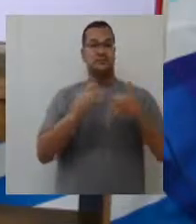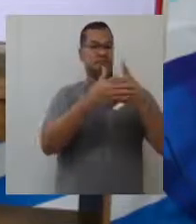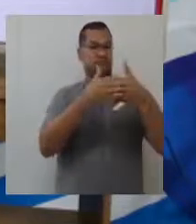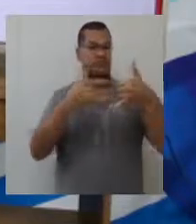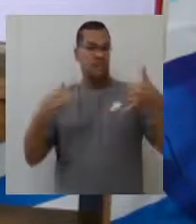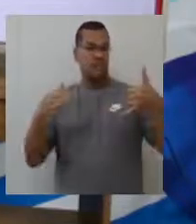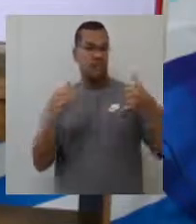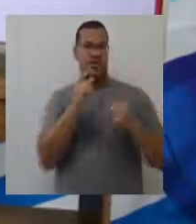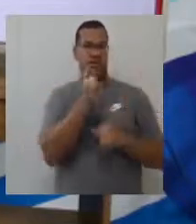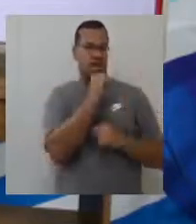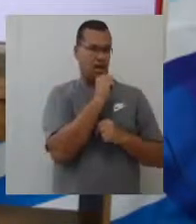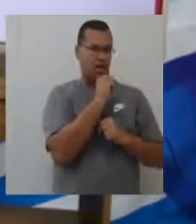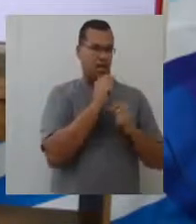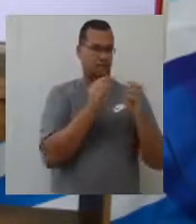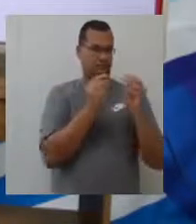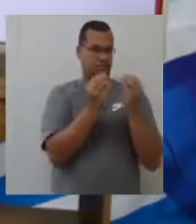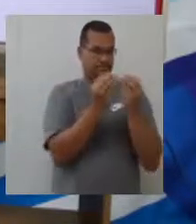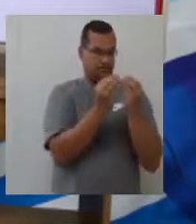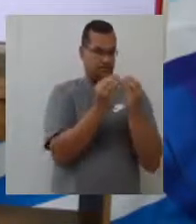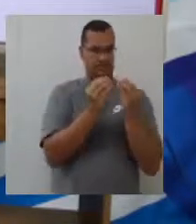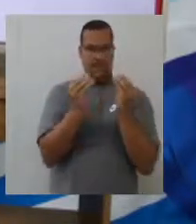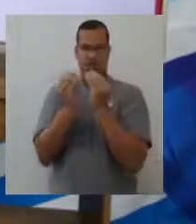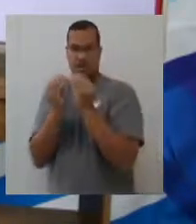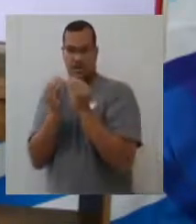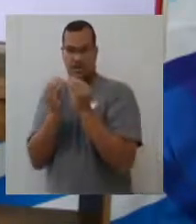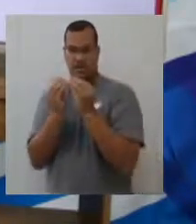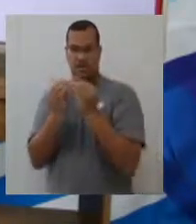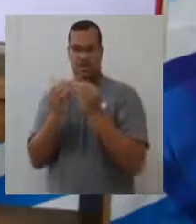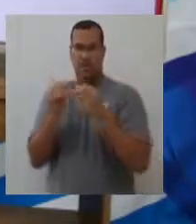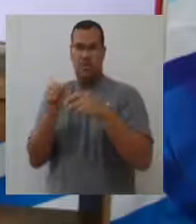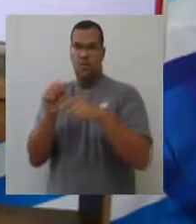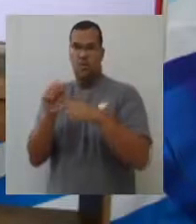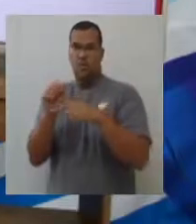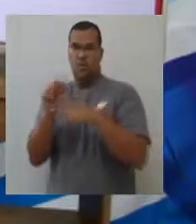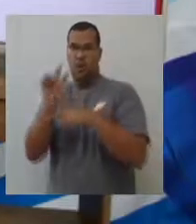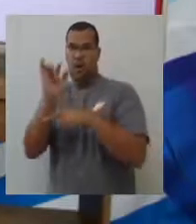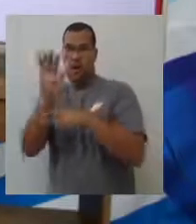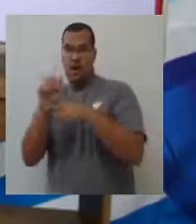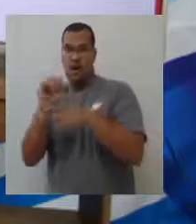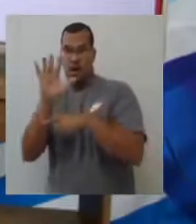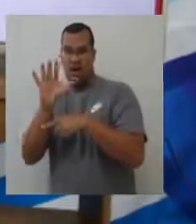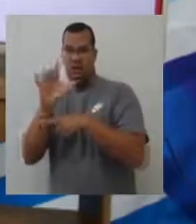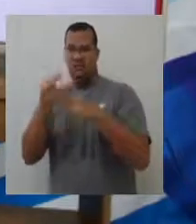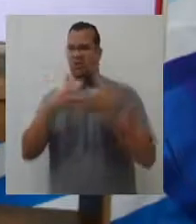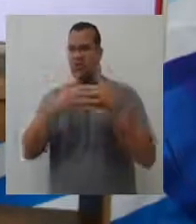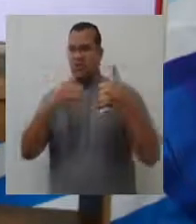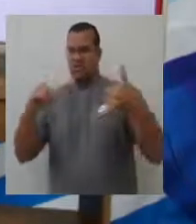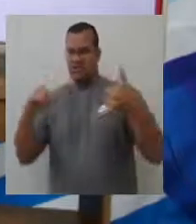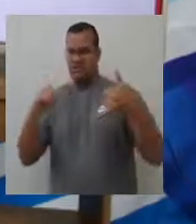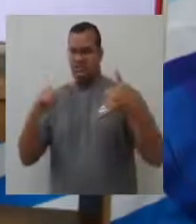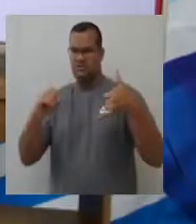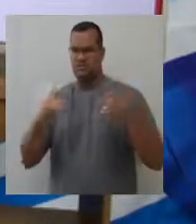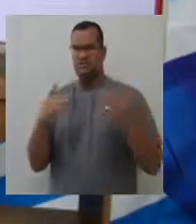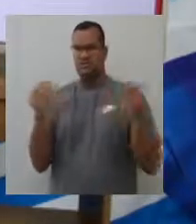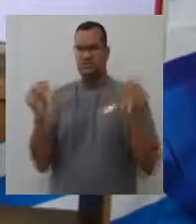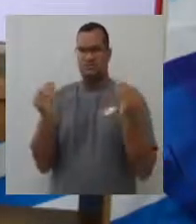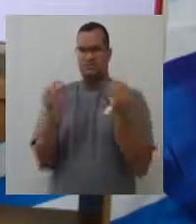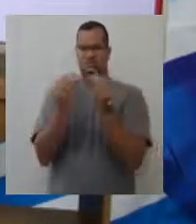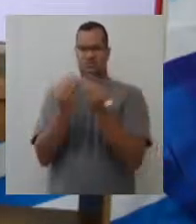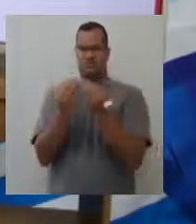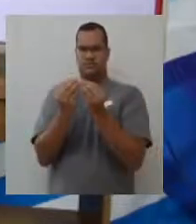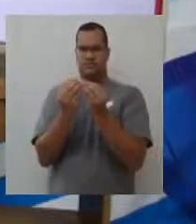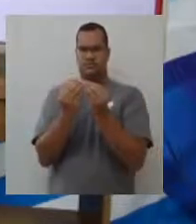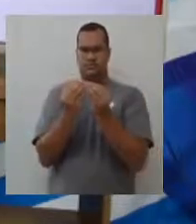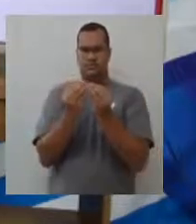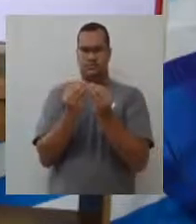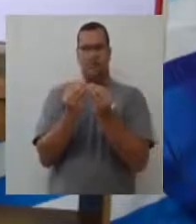da água e misturo com o gás oxigênio, nós temos uma mistura. E se ela apresenta uma única fase, essa mistura ela é